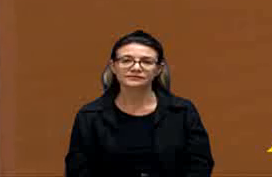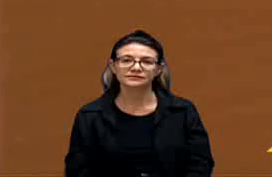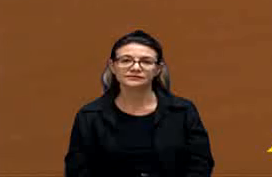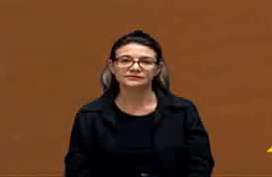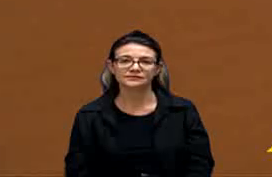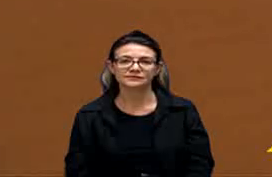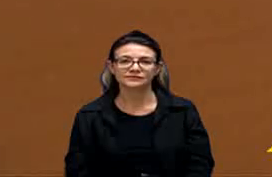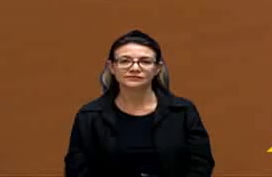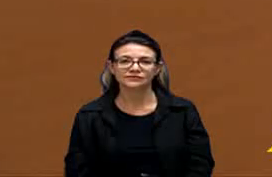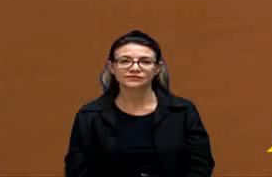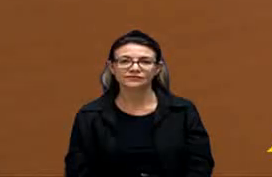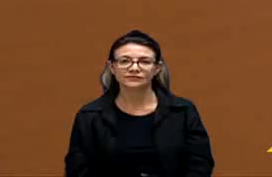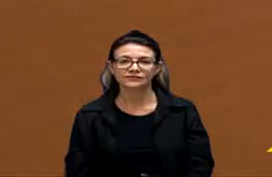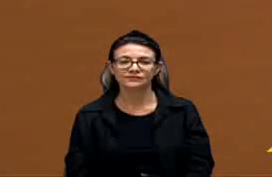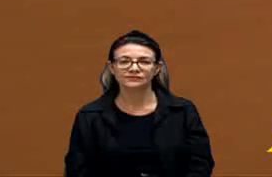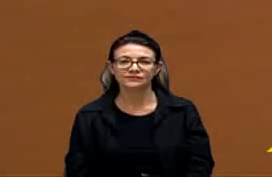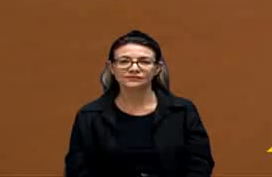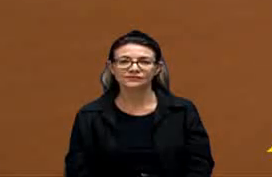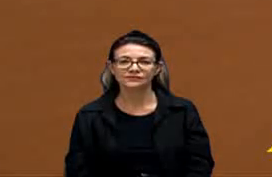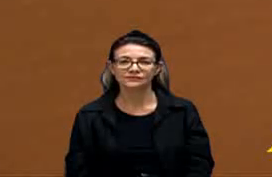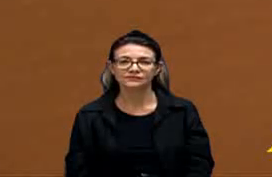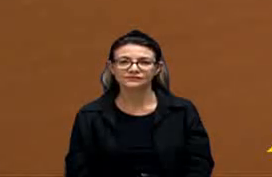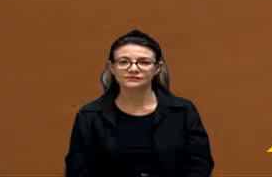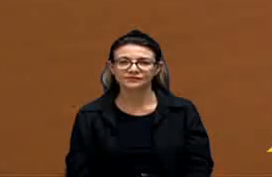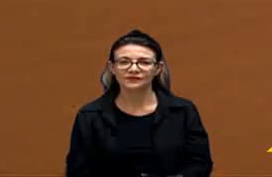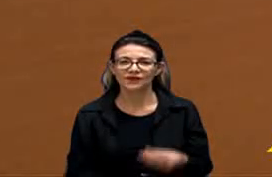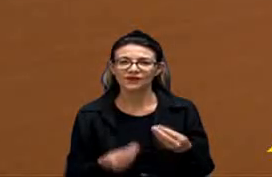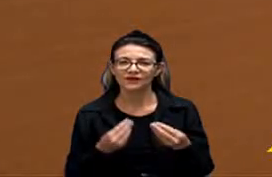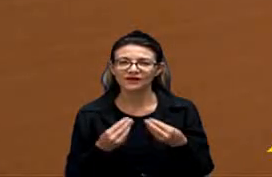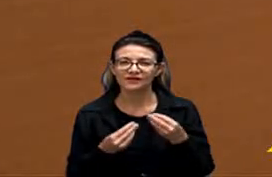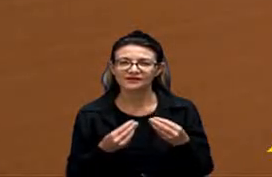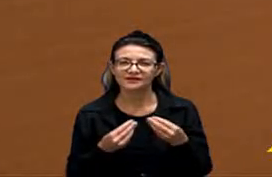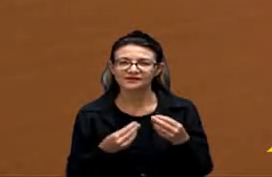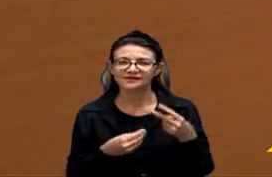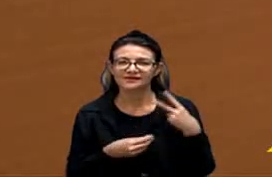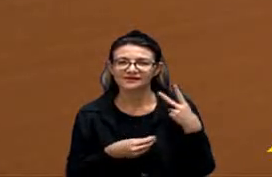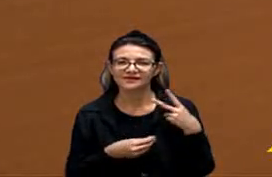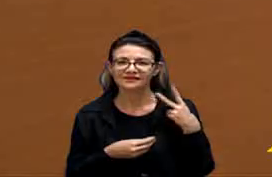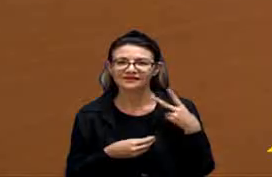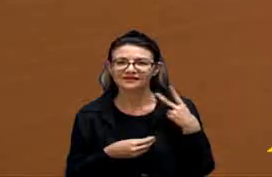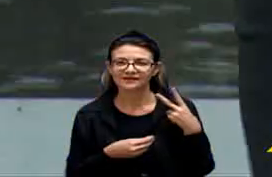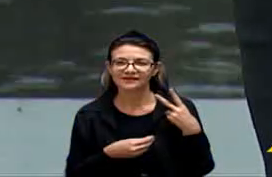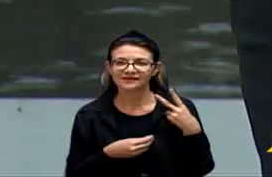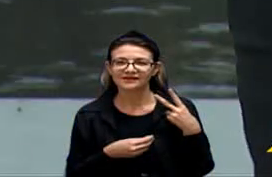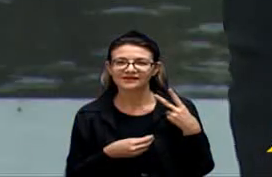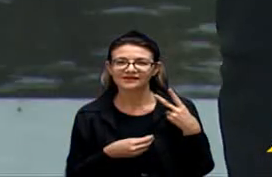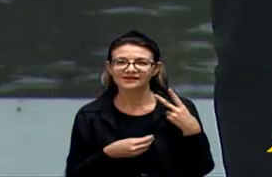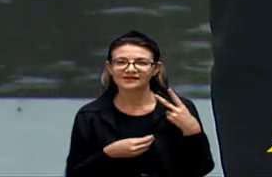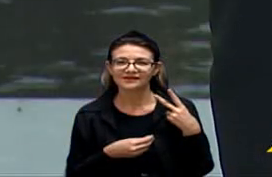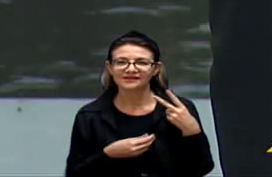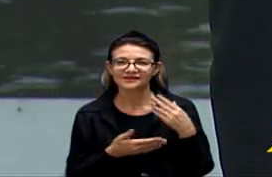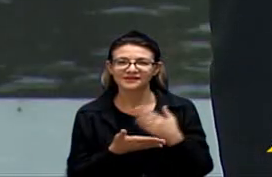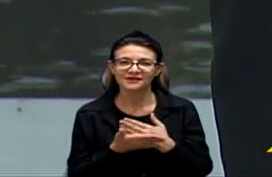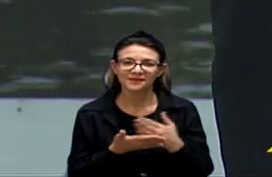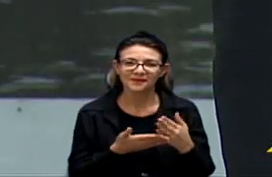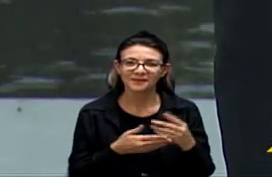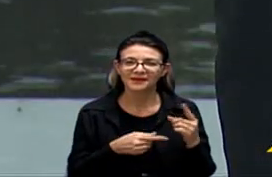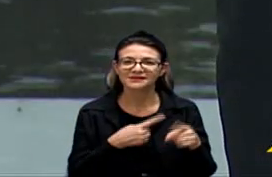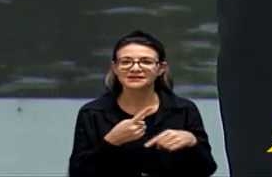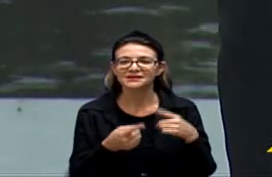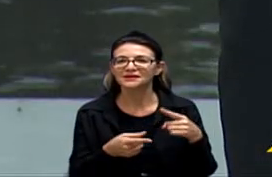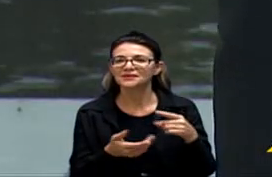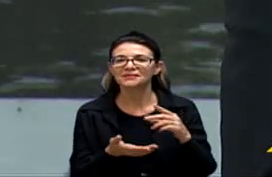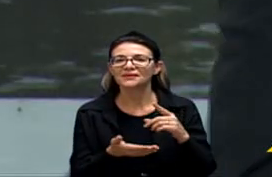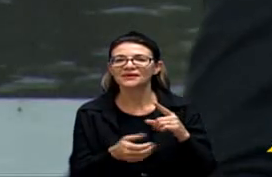Dantas como é como é presidente a gente deixa a vereadora vir na frente por cordialidade depois ela quer encerrar o tempo é isso vereadora